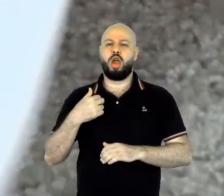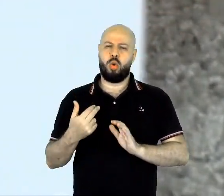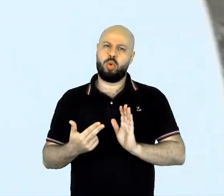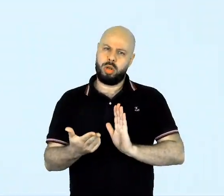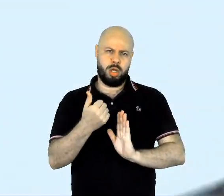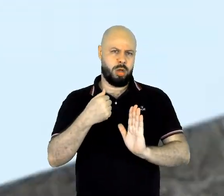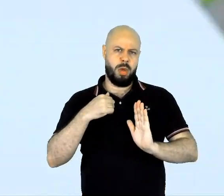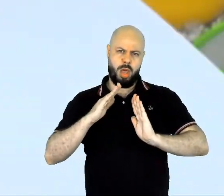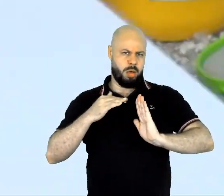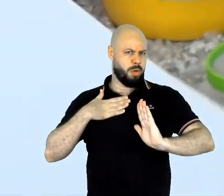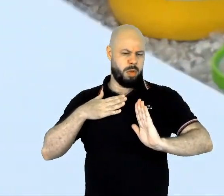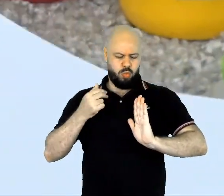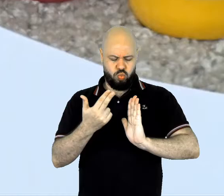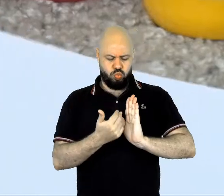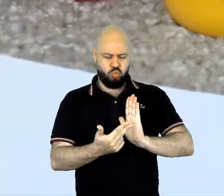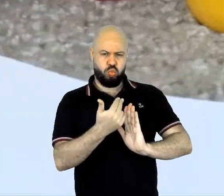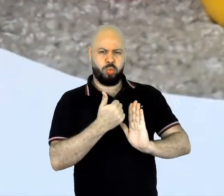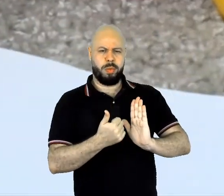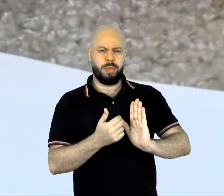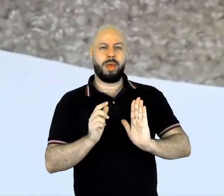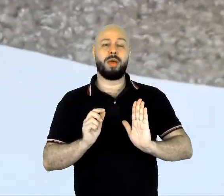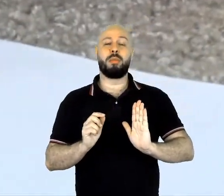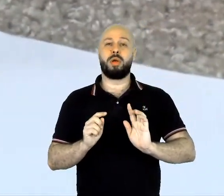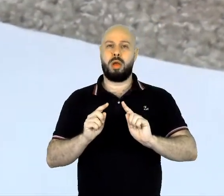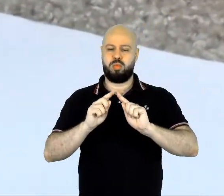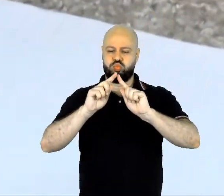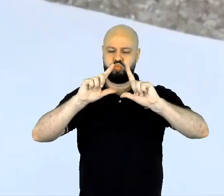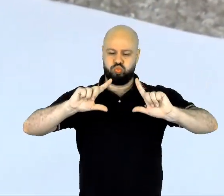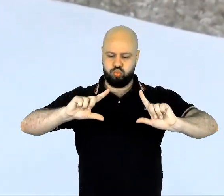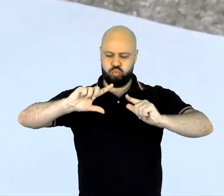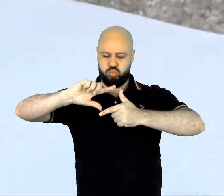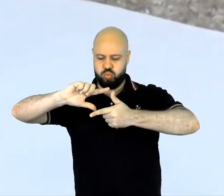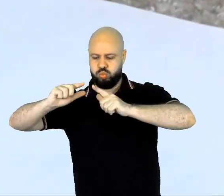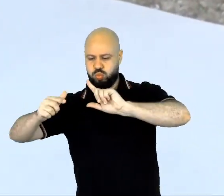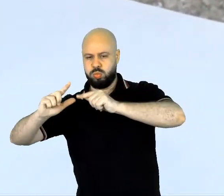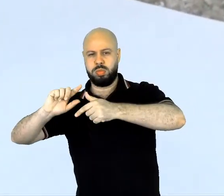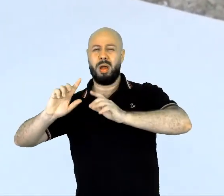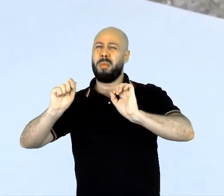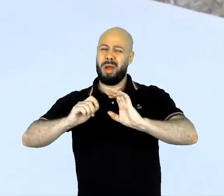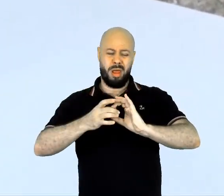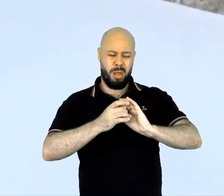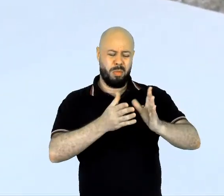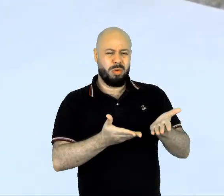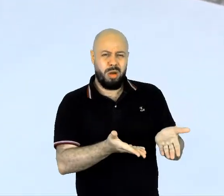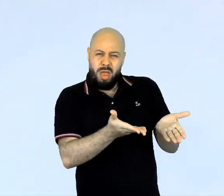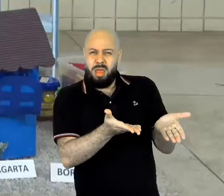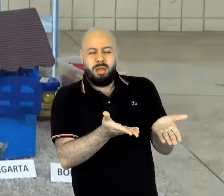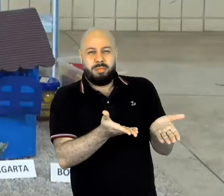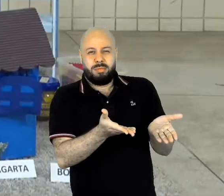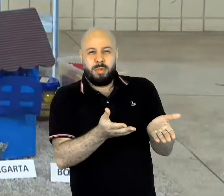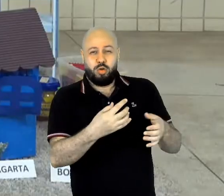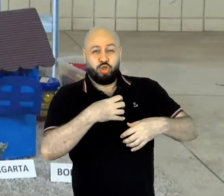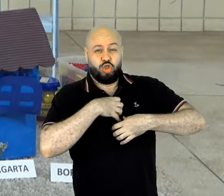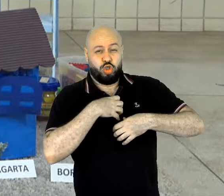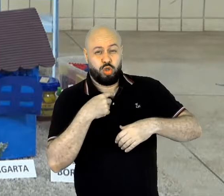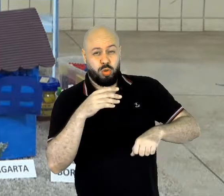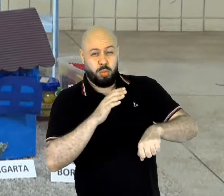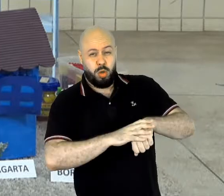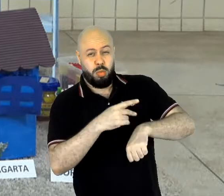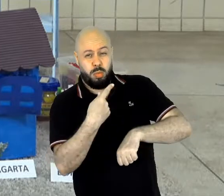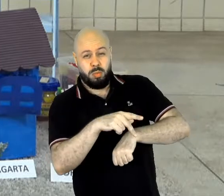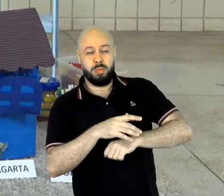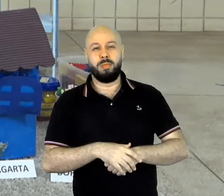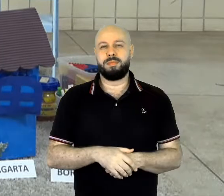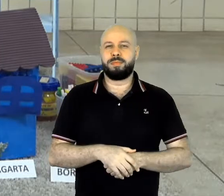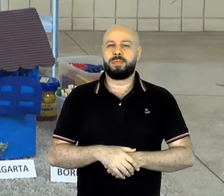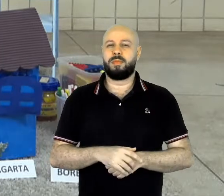assim, usando as formas geométricas. Mas a sua criança pode muito bem desenhar essa casinha da forma dela. Aí depois, no